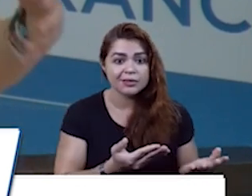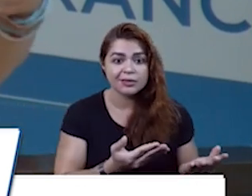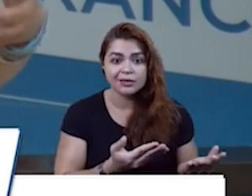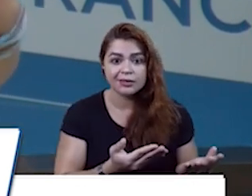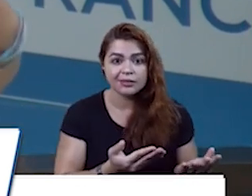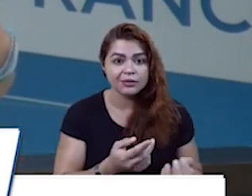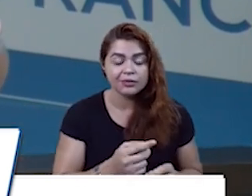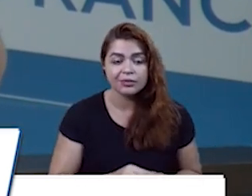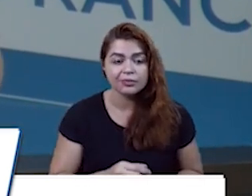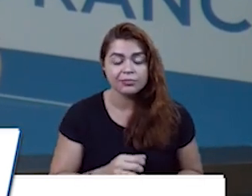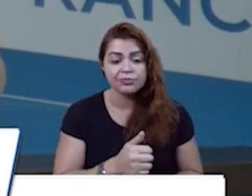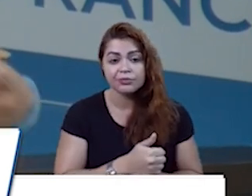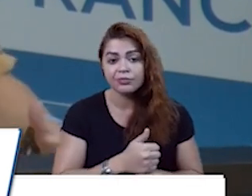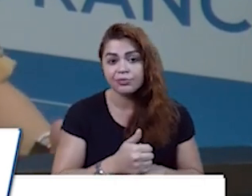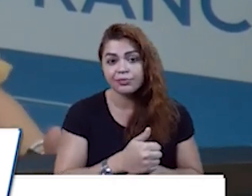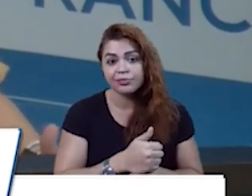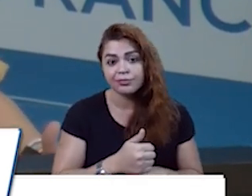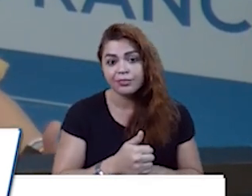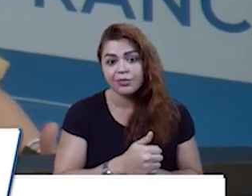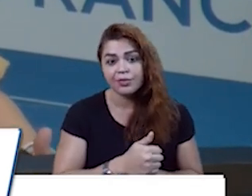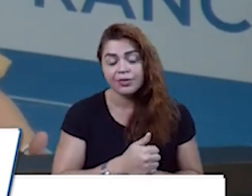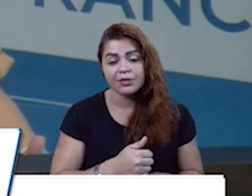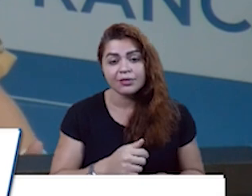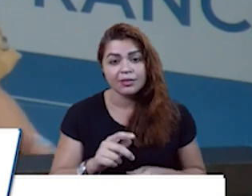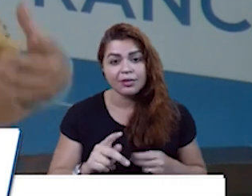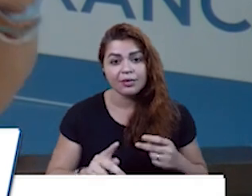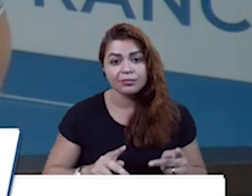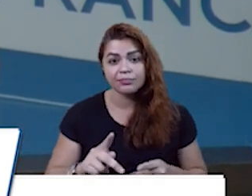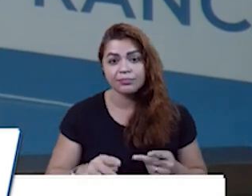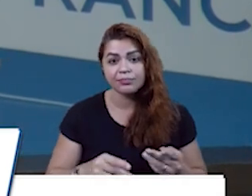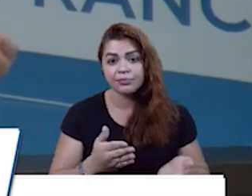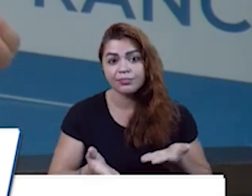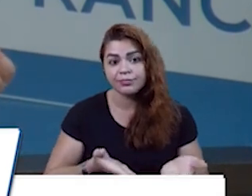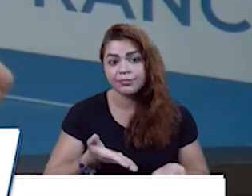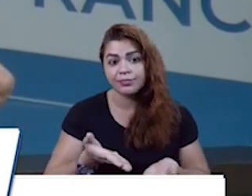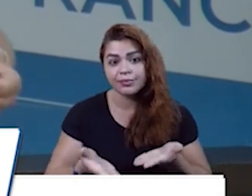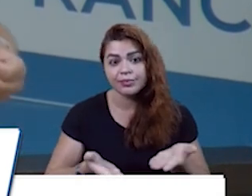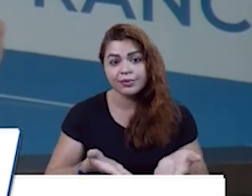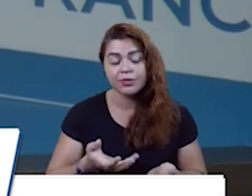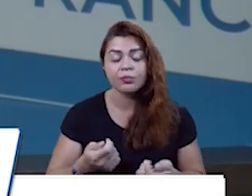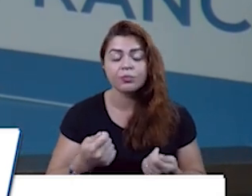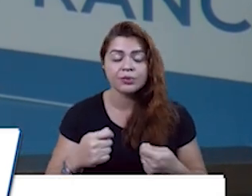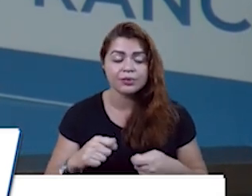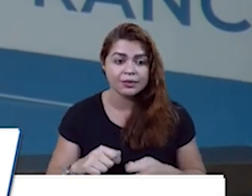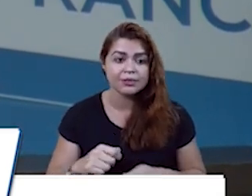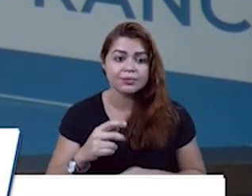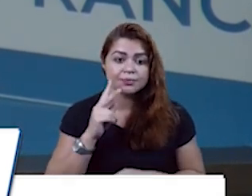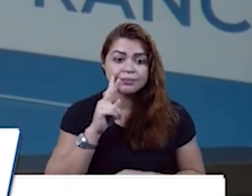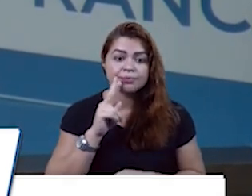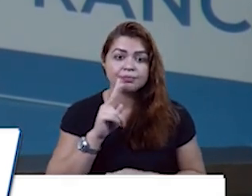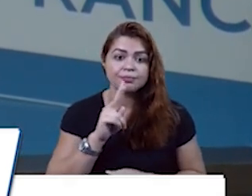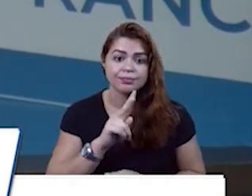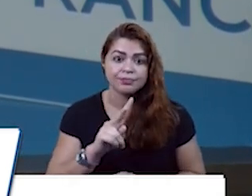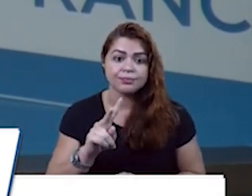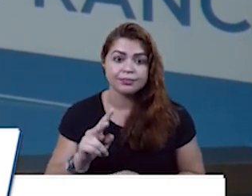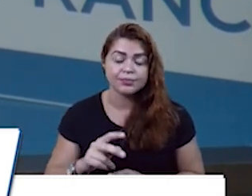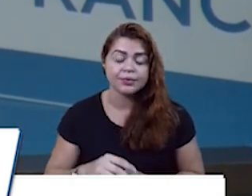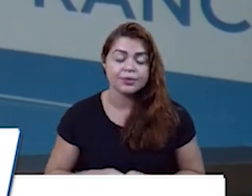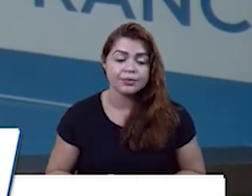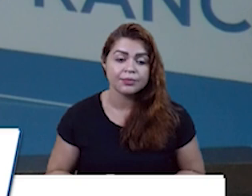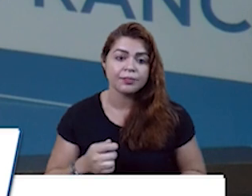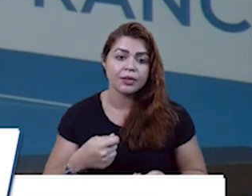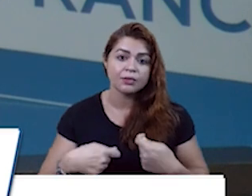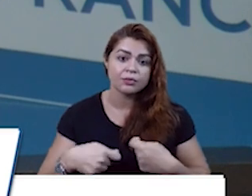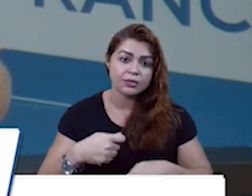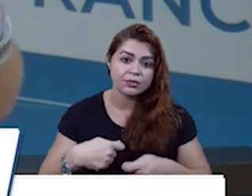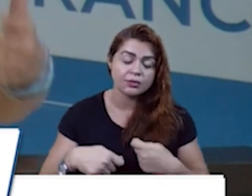Isso precisa ser revisto em algum momento. Quem está na administração precisa ter humildade em algum